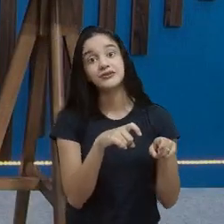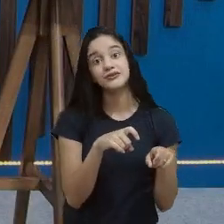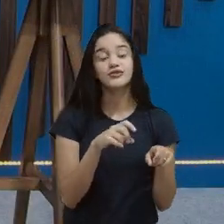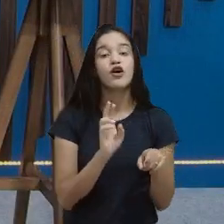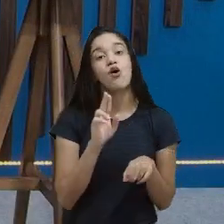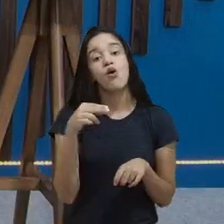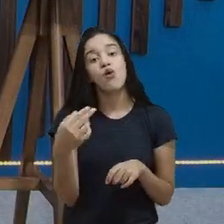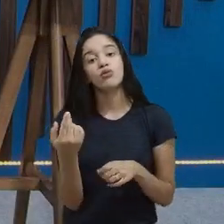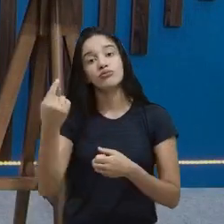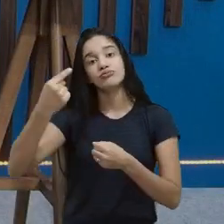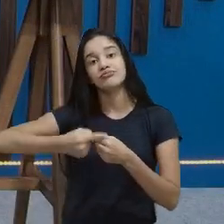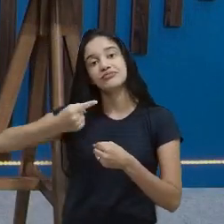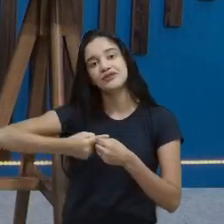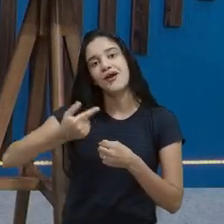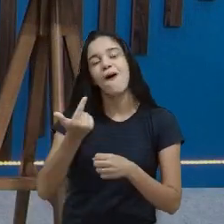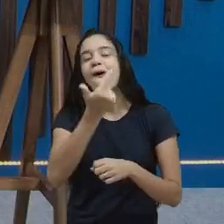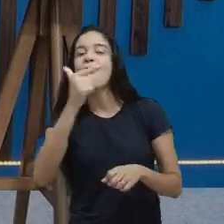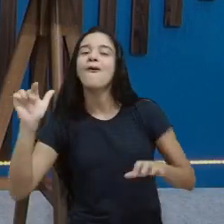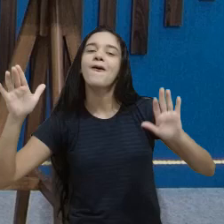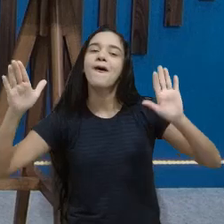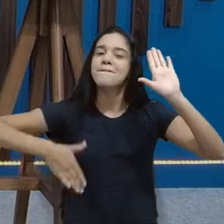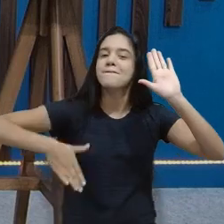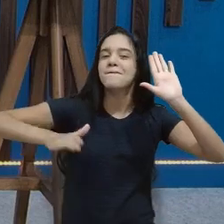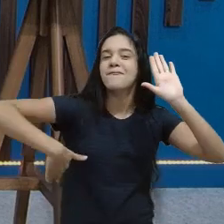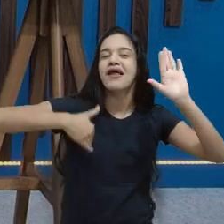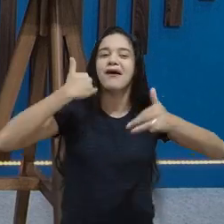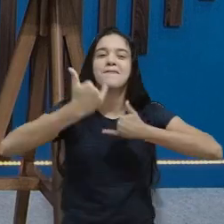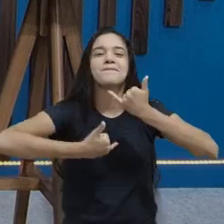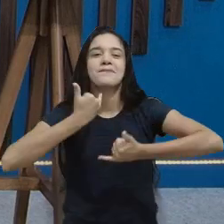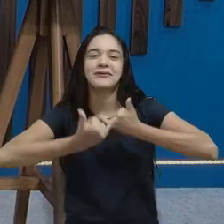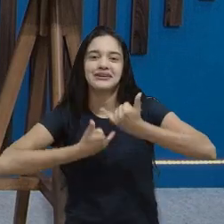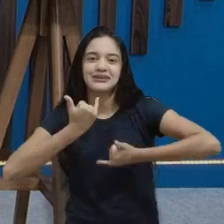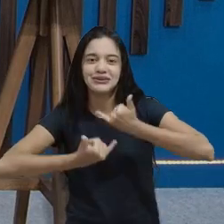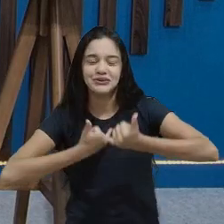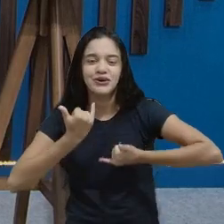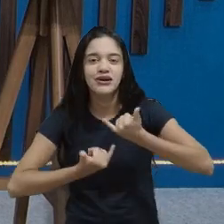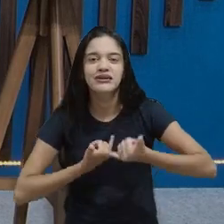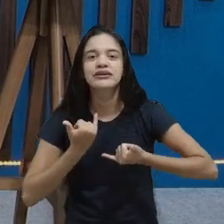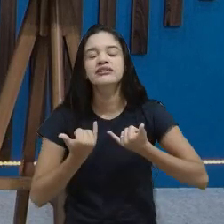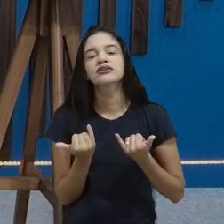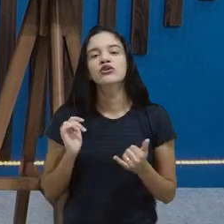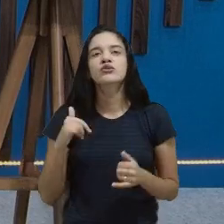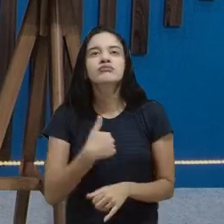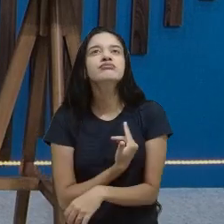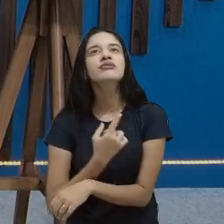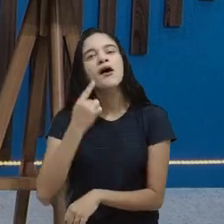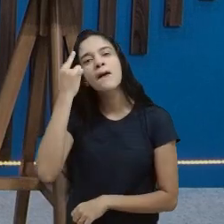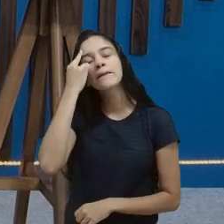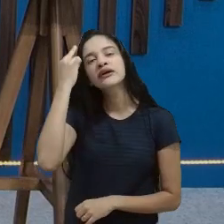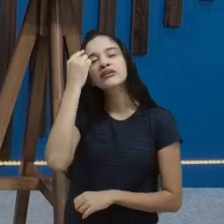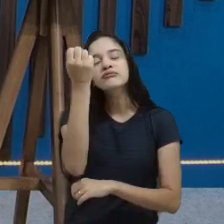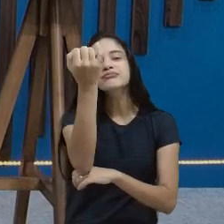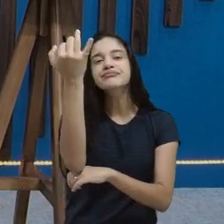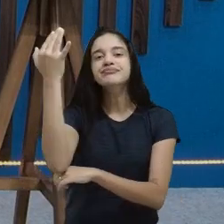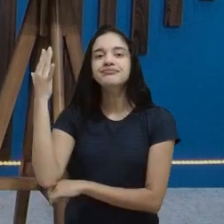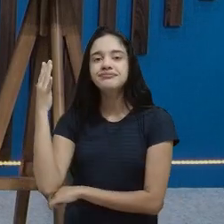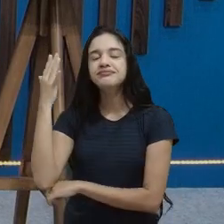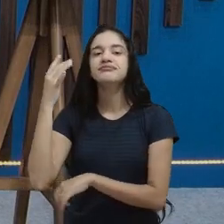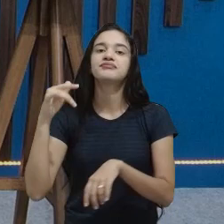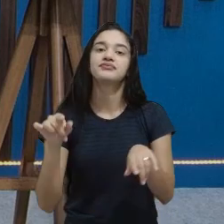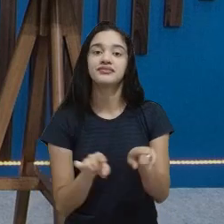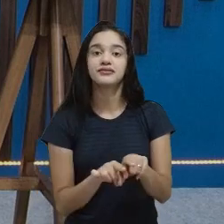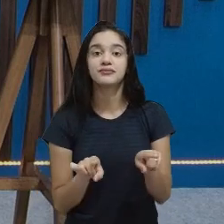fazenda, outros foram à praia, não é, brincaram bastante na praia. Que tal aí pensar na natureza